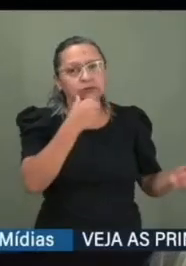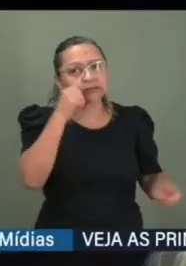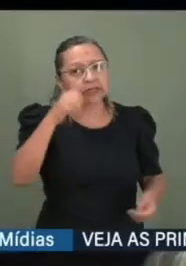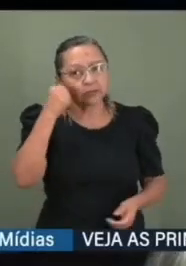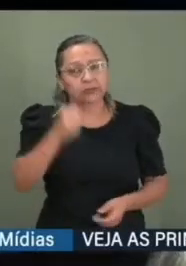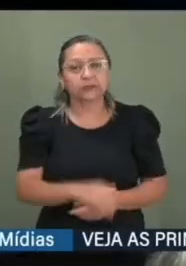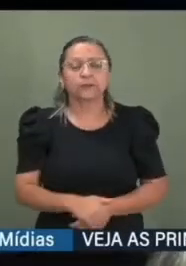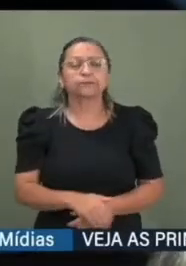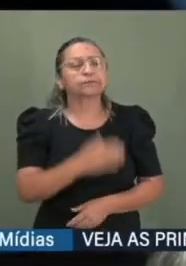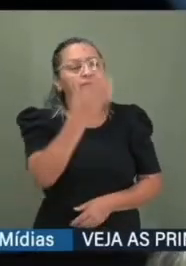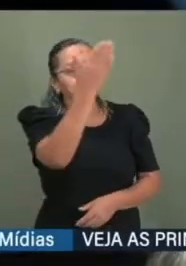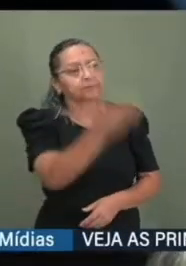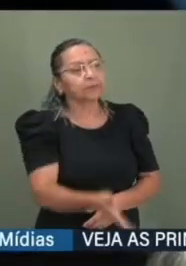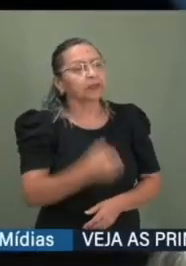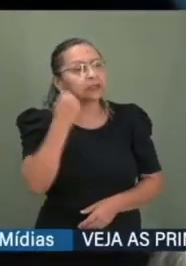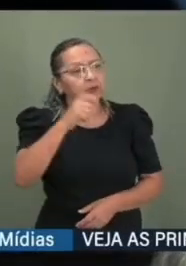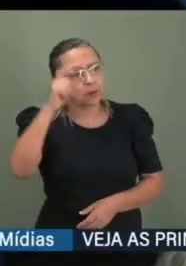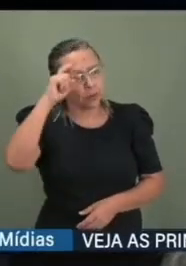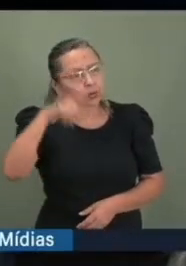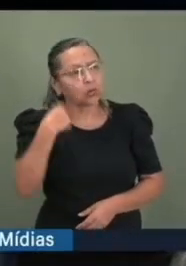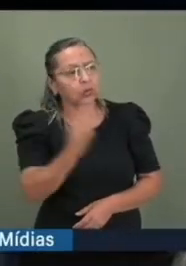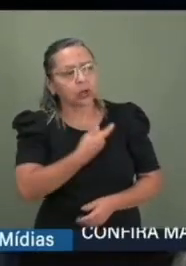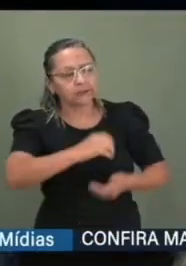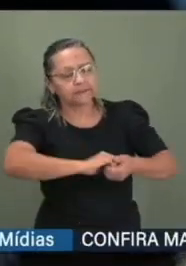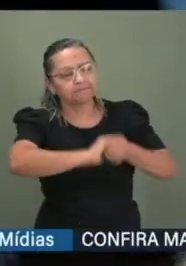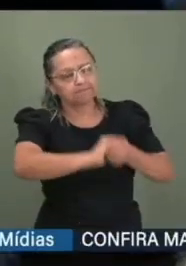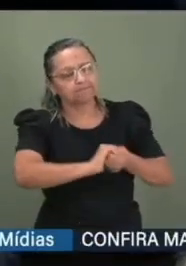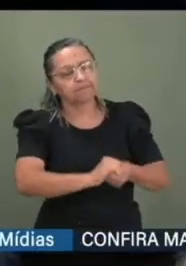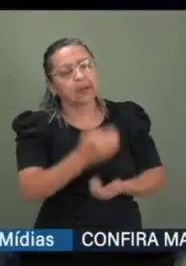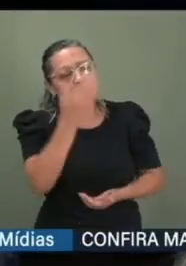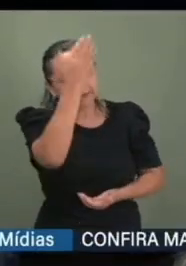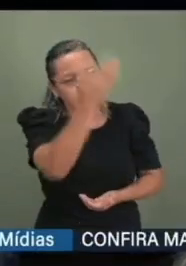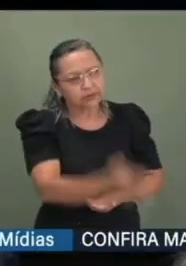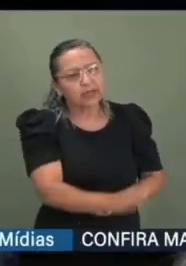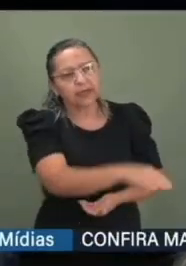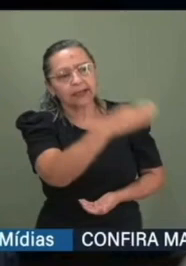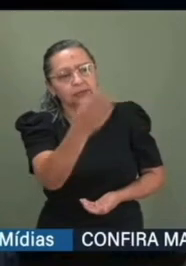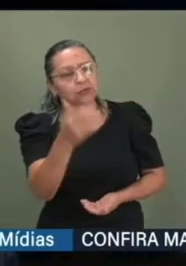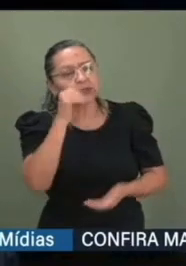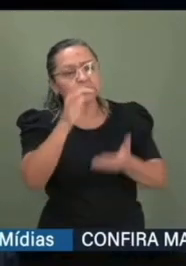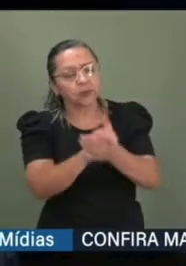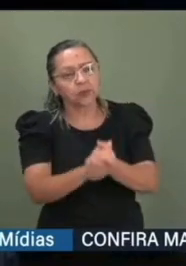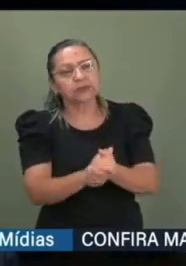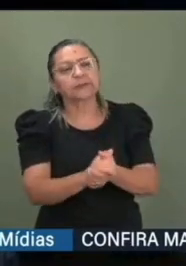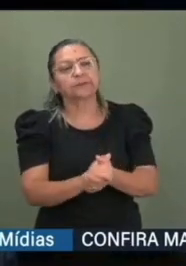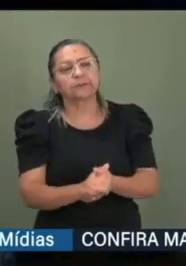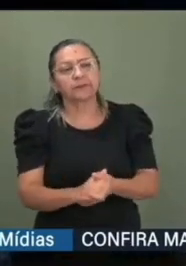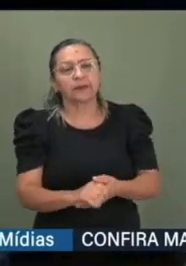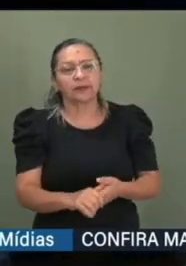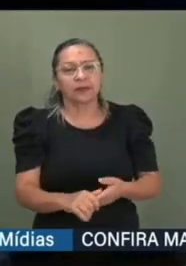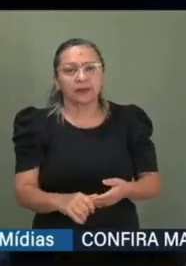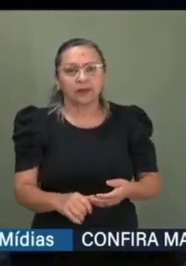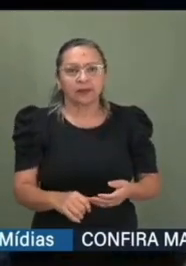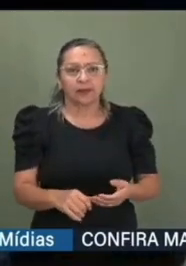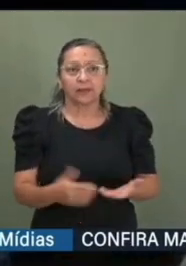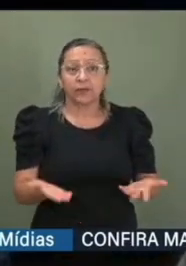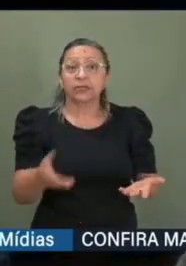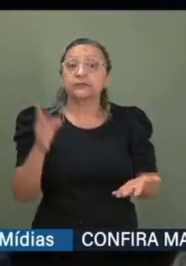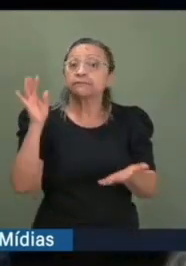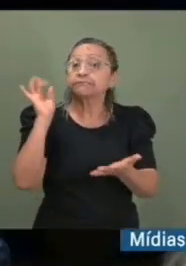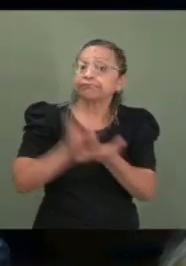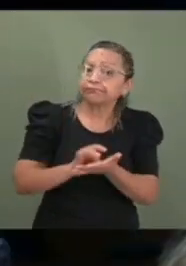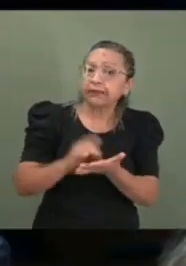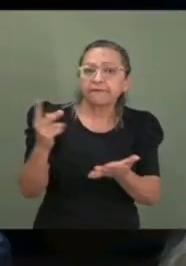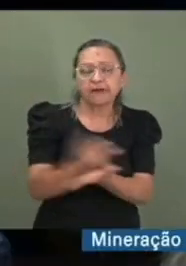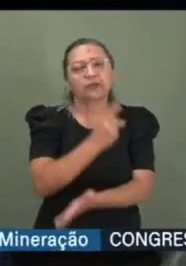Senador moro Nossa solidariedade ao senhor a senhora sua esposa dona Rosângela moro por esse fato